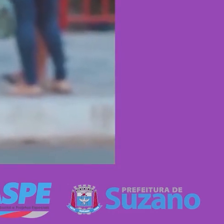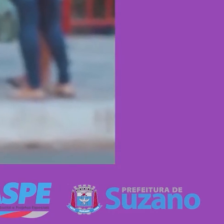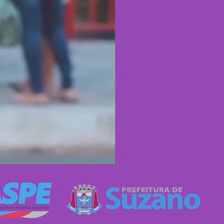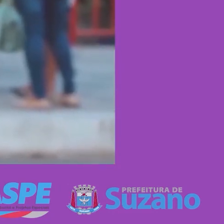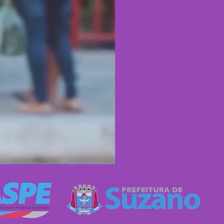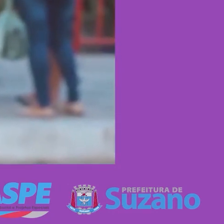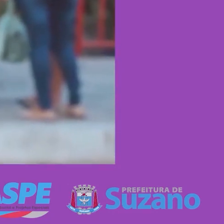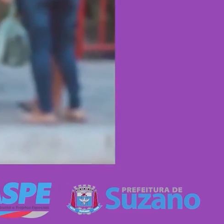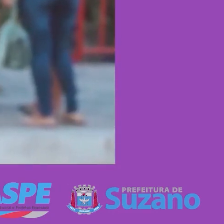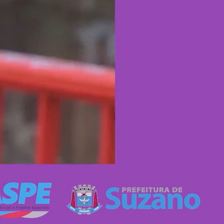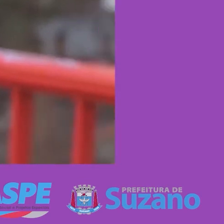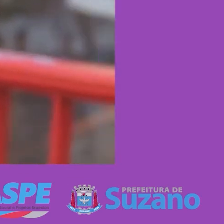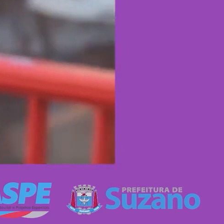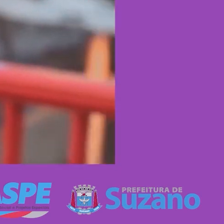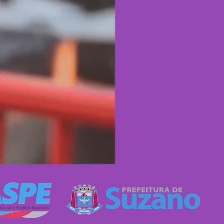Ficamos tristes.